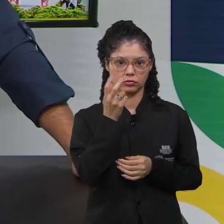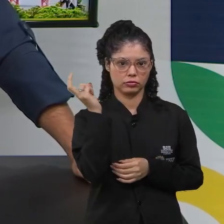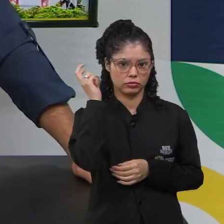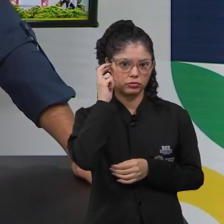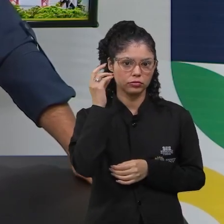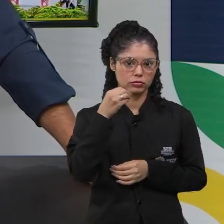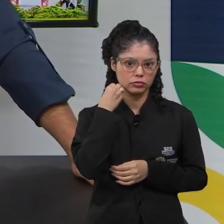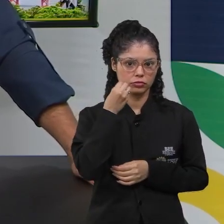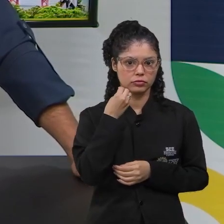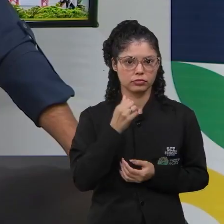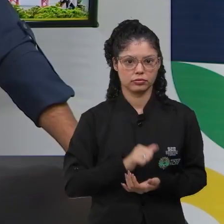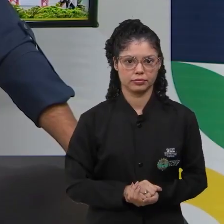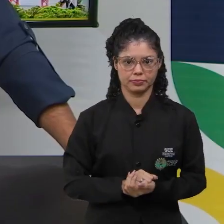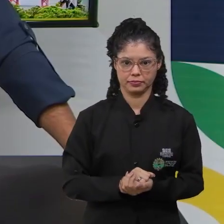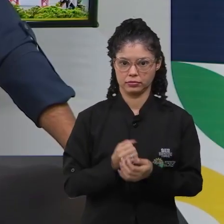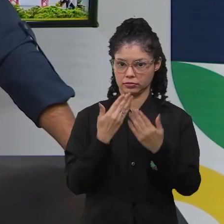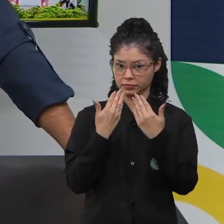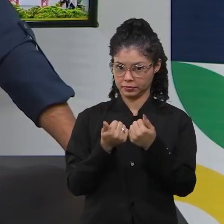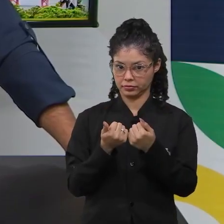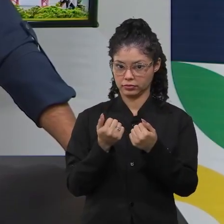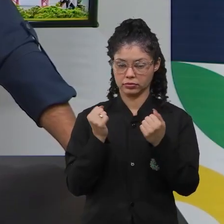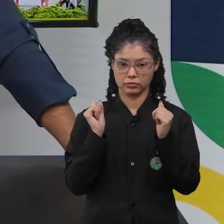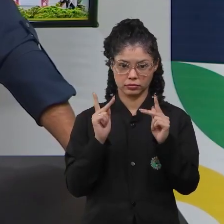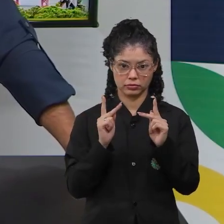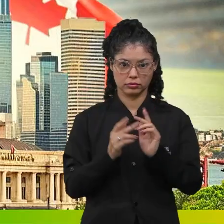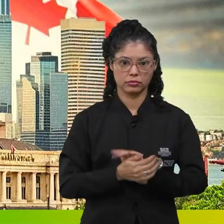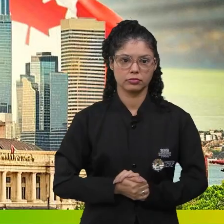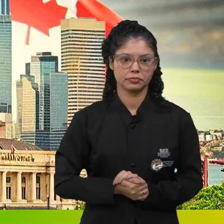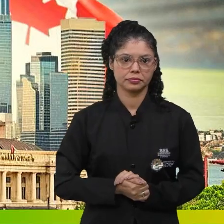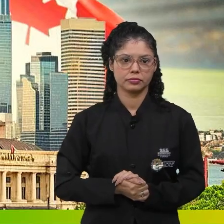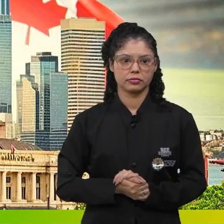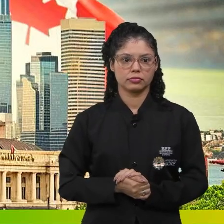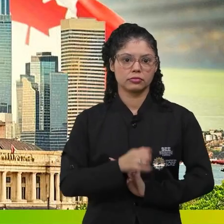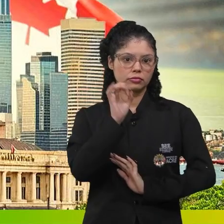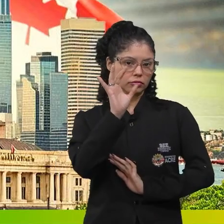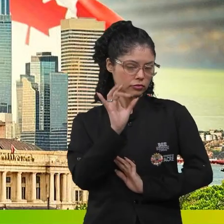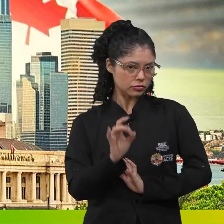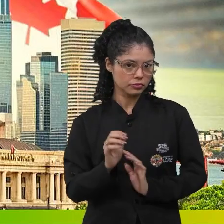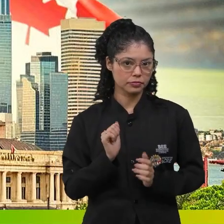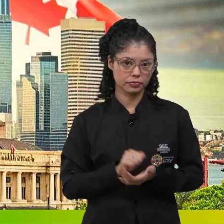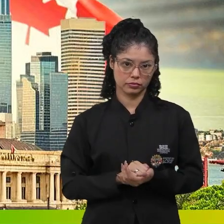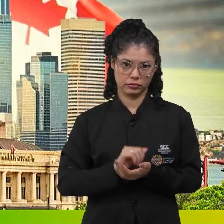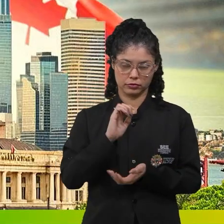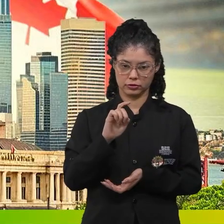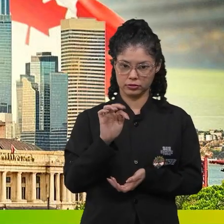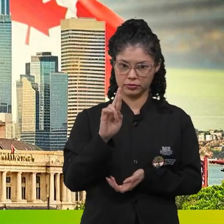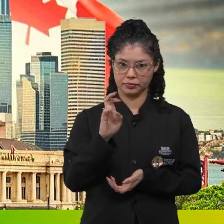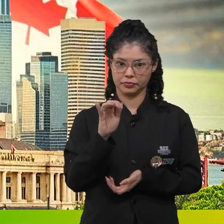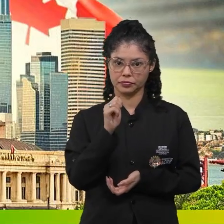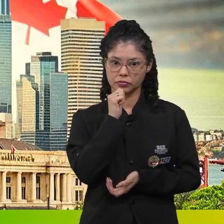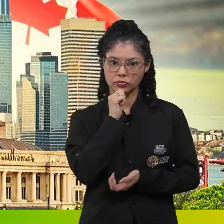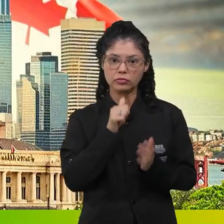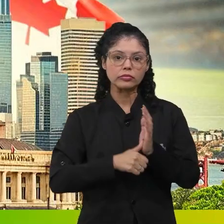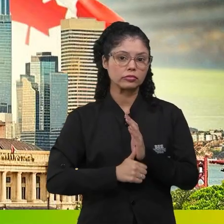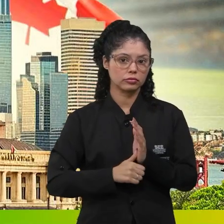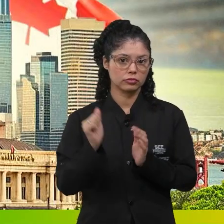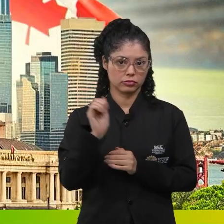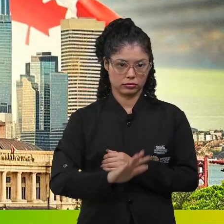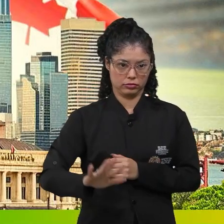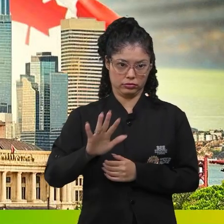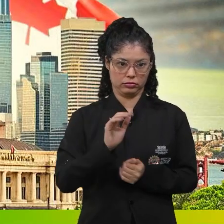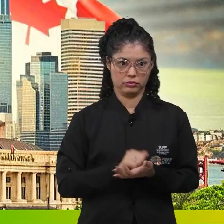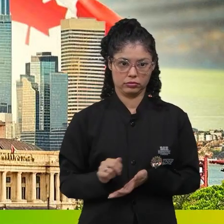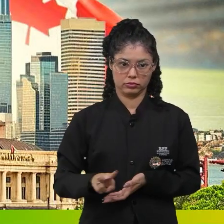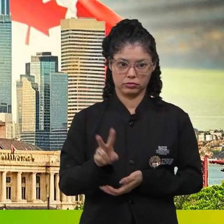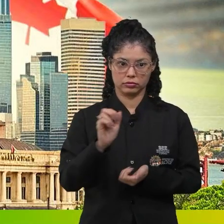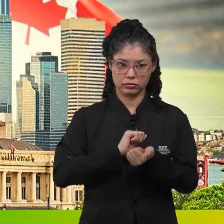as experiências daqueles locais. Ok? Avançando. Cada um desses eventos traduz identidades nacionais, que é o que a gente mencionou